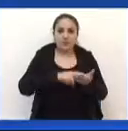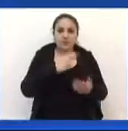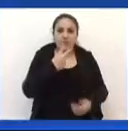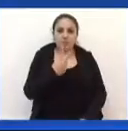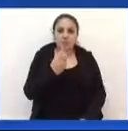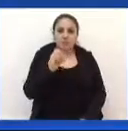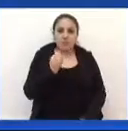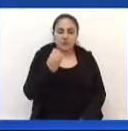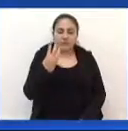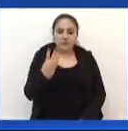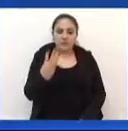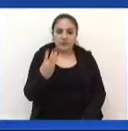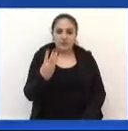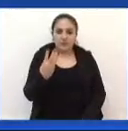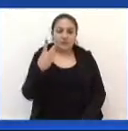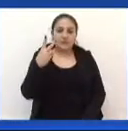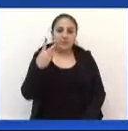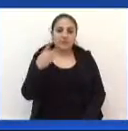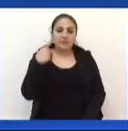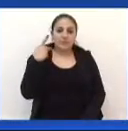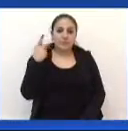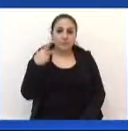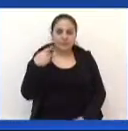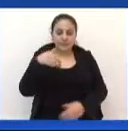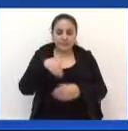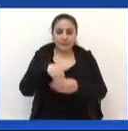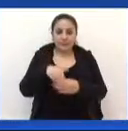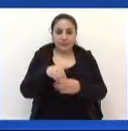registrou 283 candidaturas,